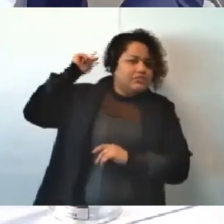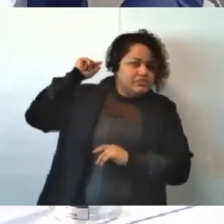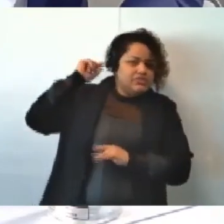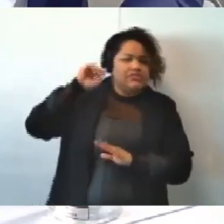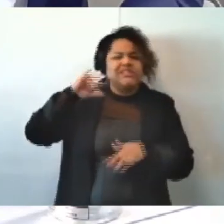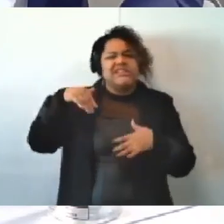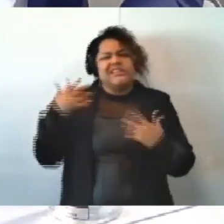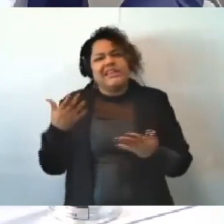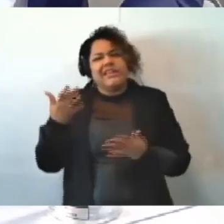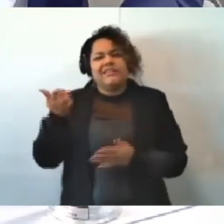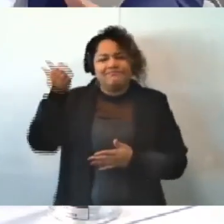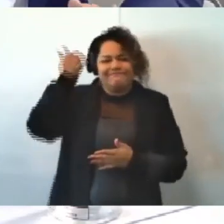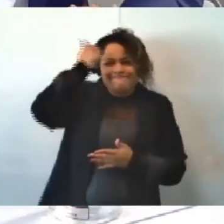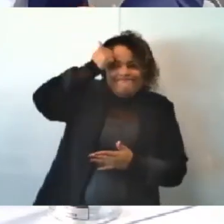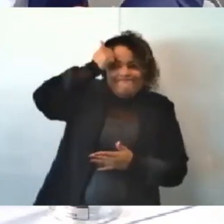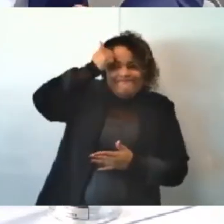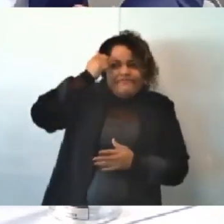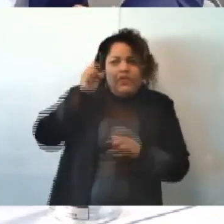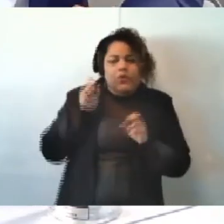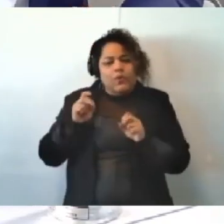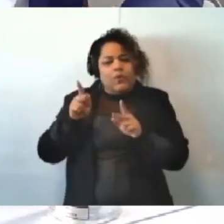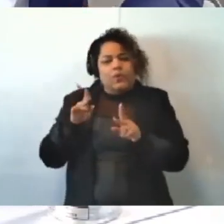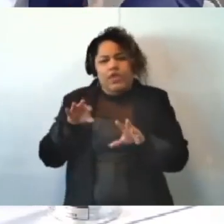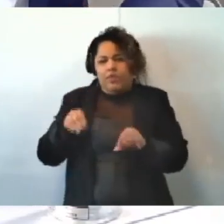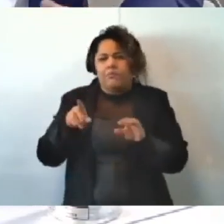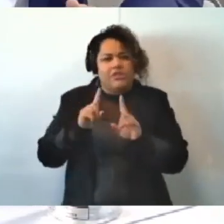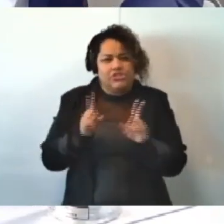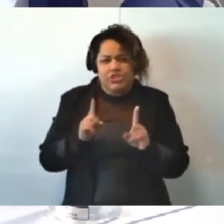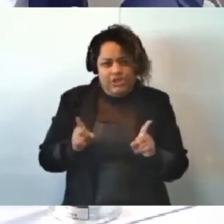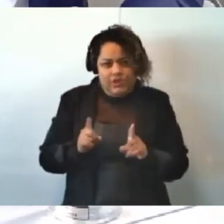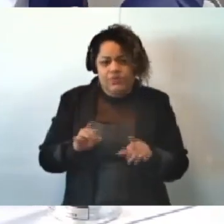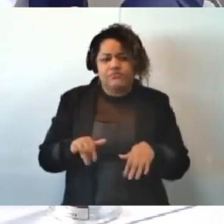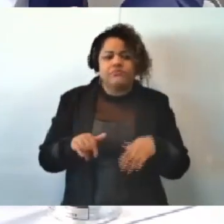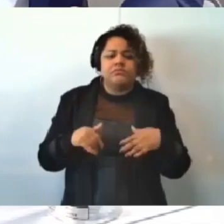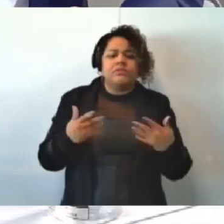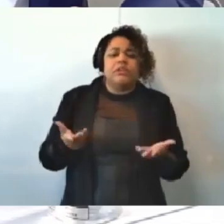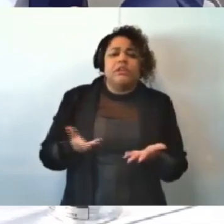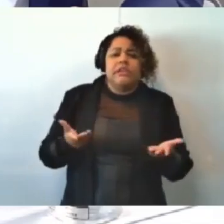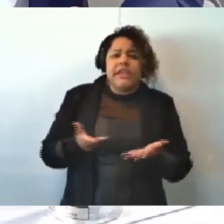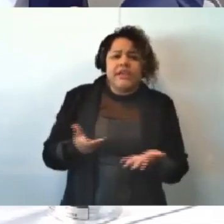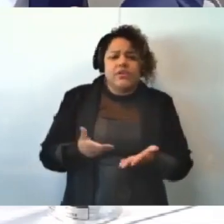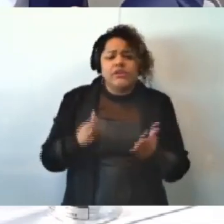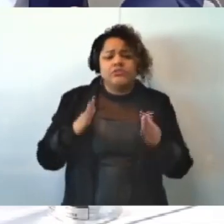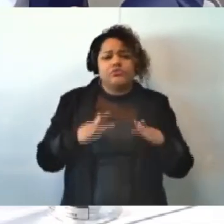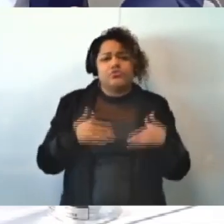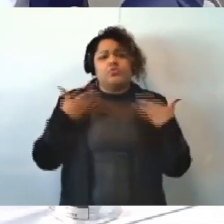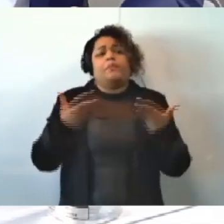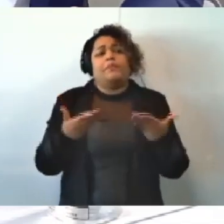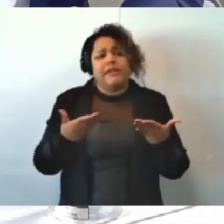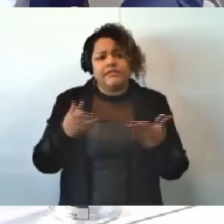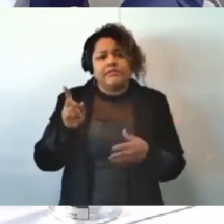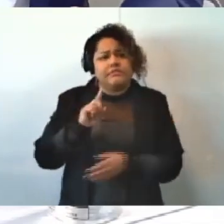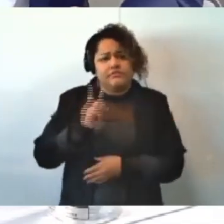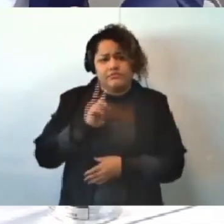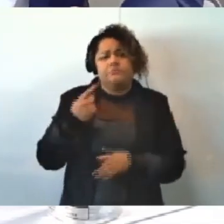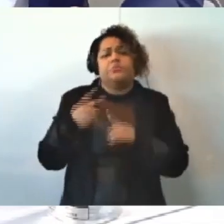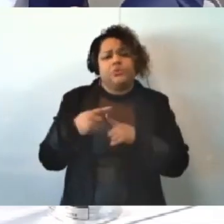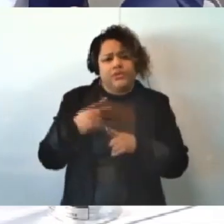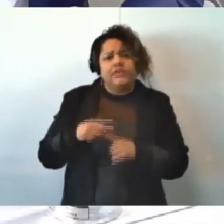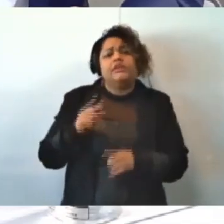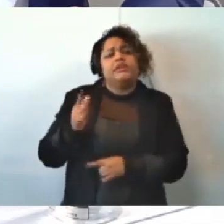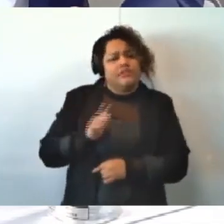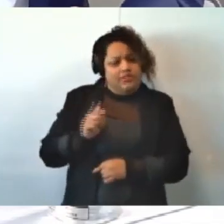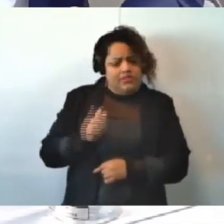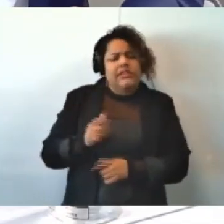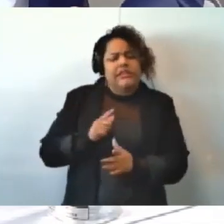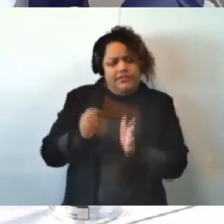atrás. E não posso dizer que foi pegos de surpresa, porque houve as reuniões. Né, mas, assim, boa